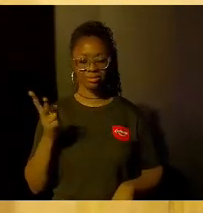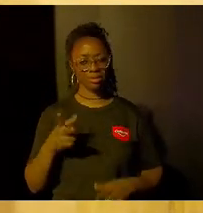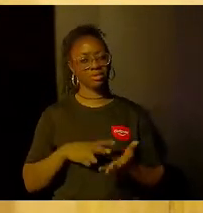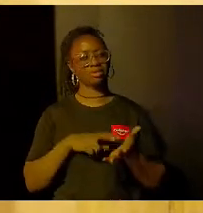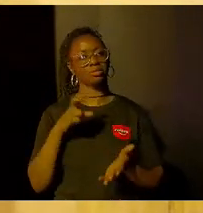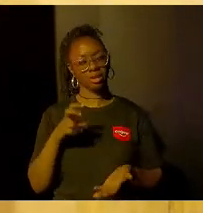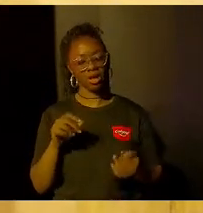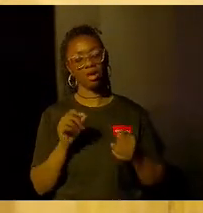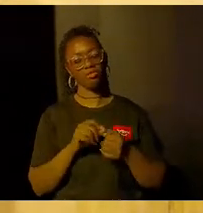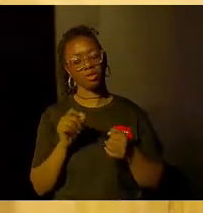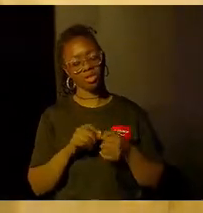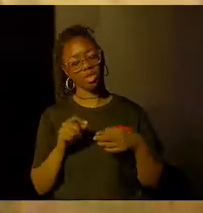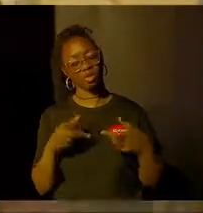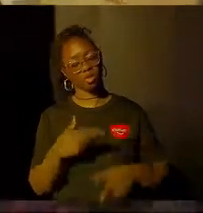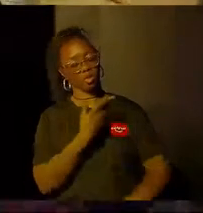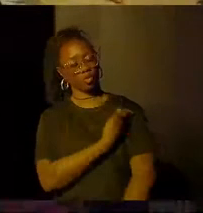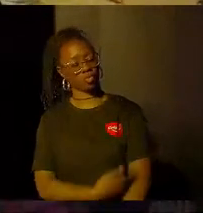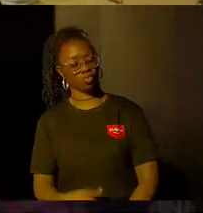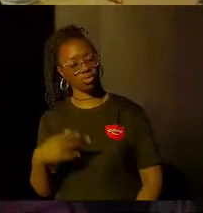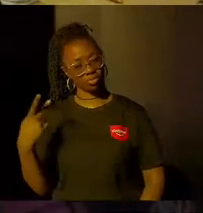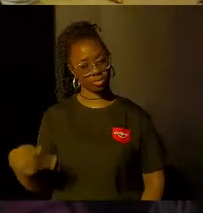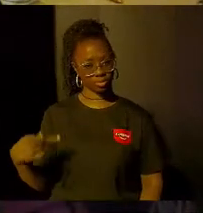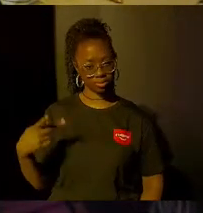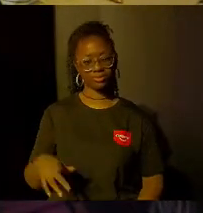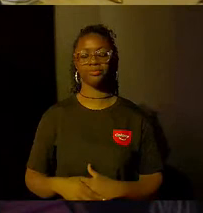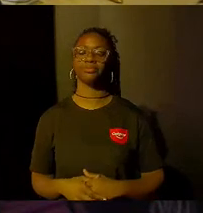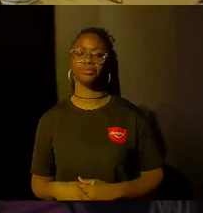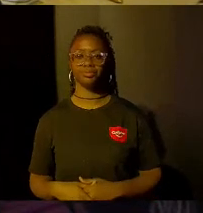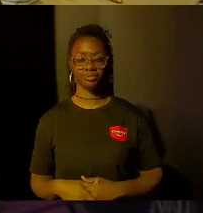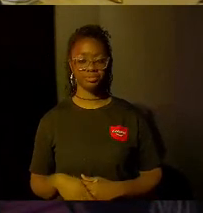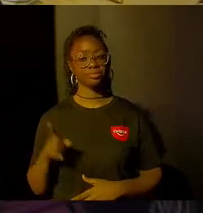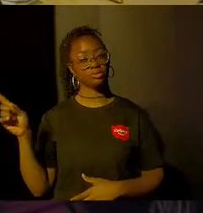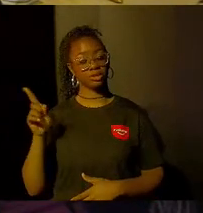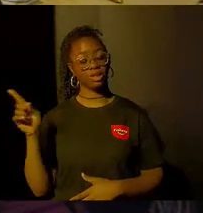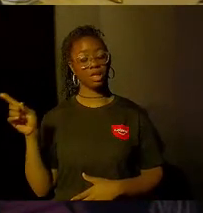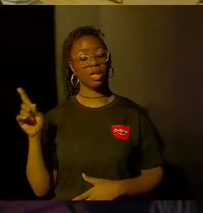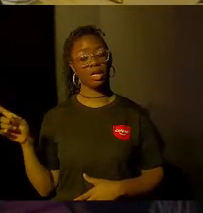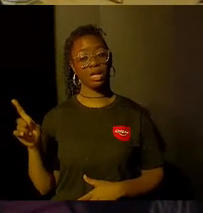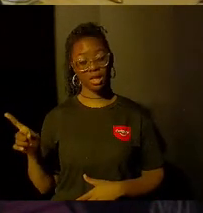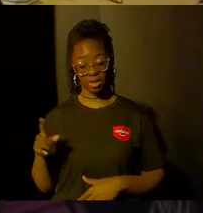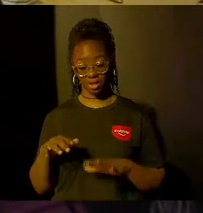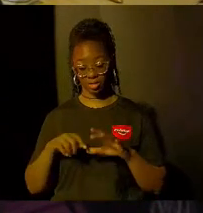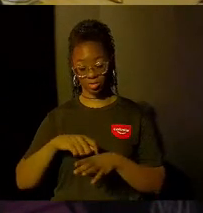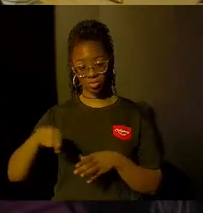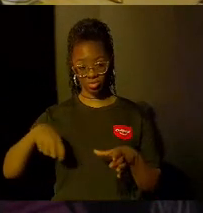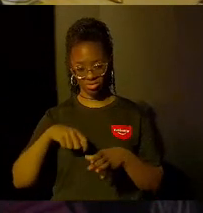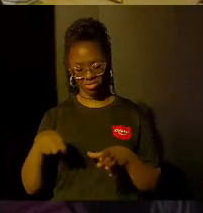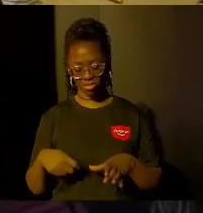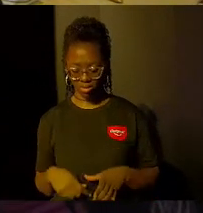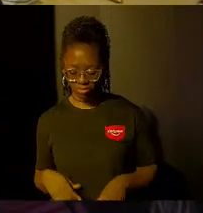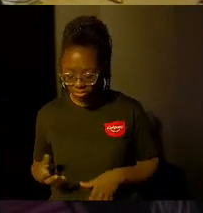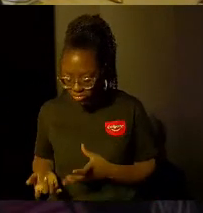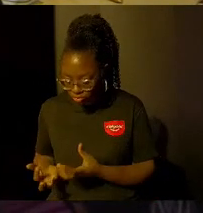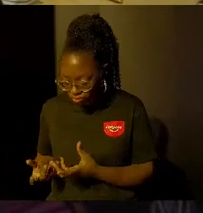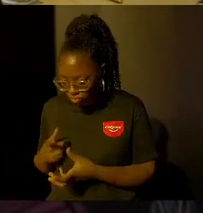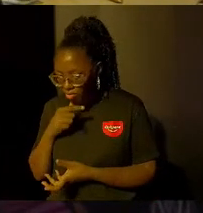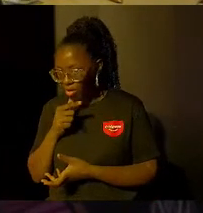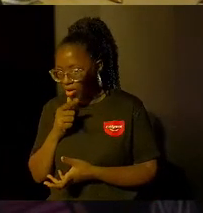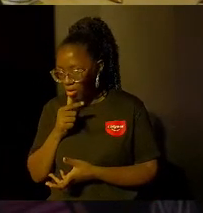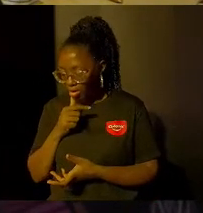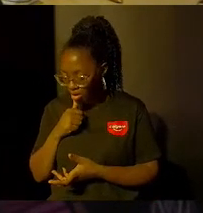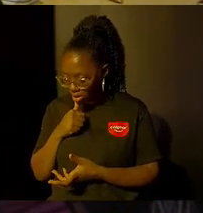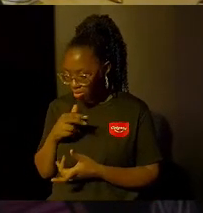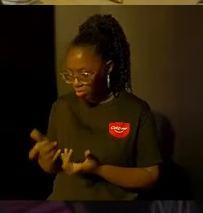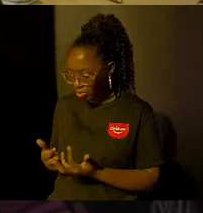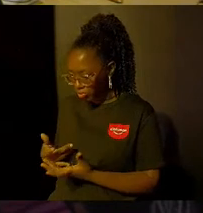precisava ser feito grudado a bancada da cozinha só por um fiapo de barriga ele fervia água com água café acendi o